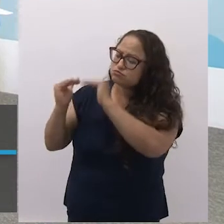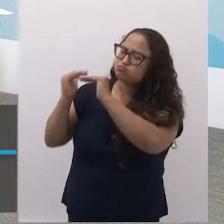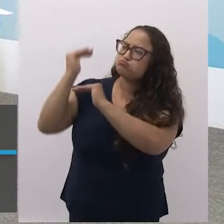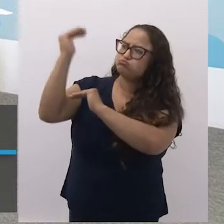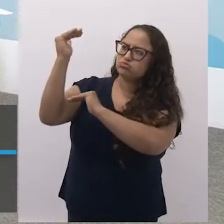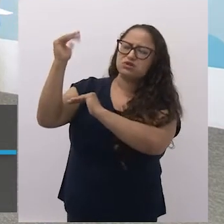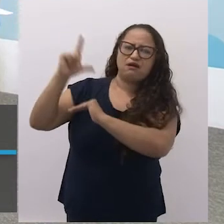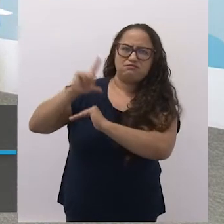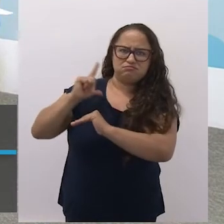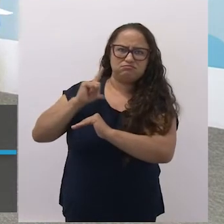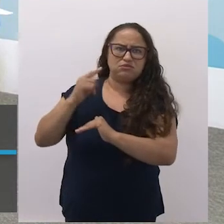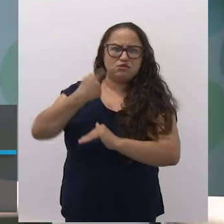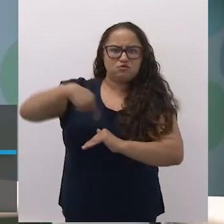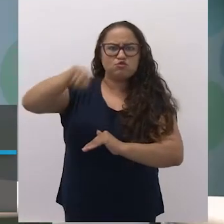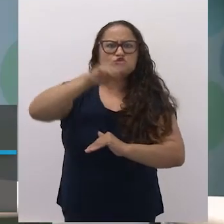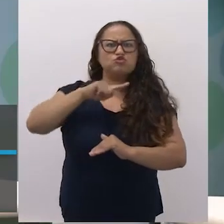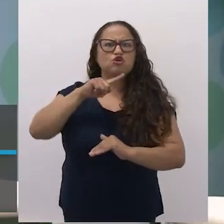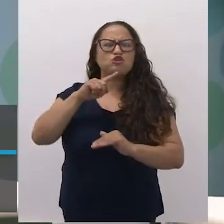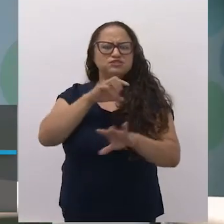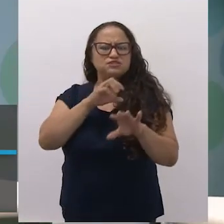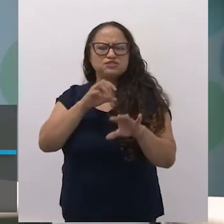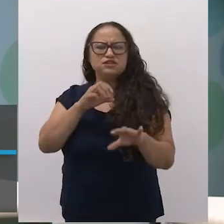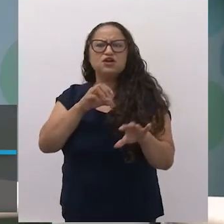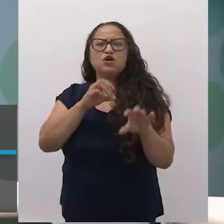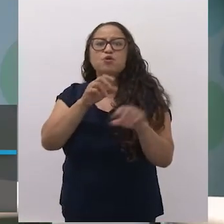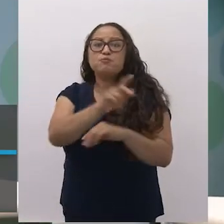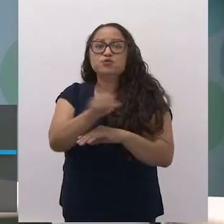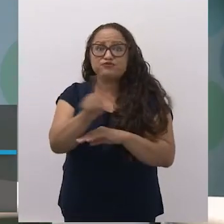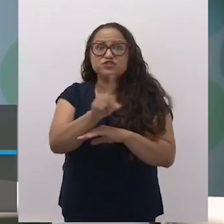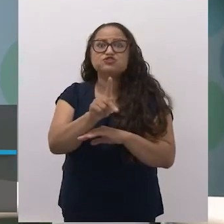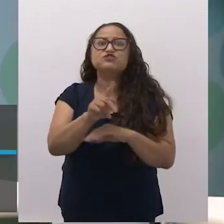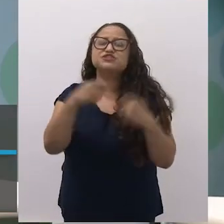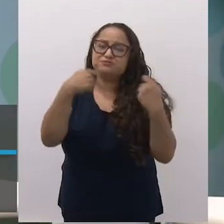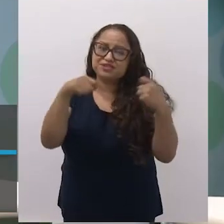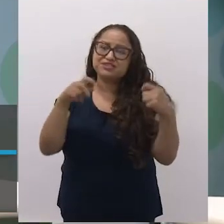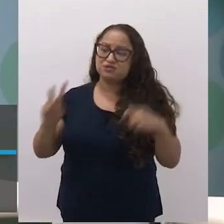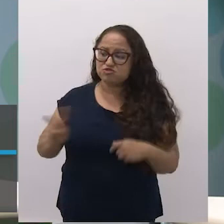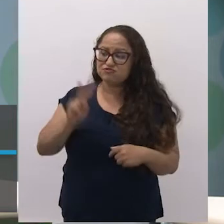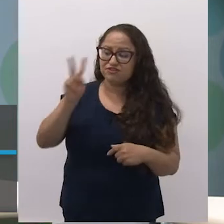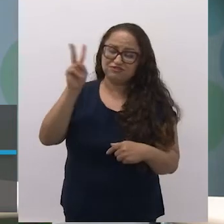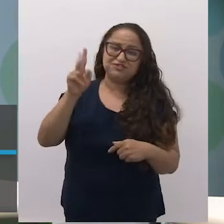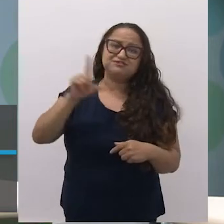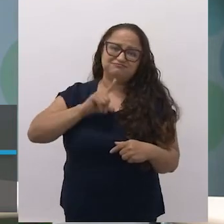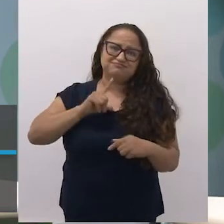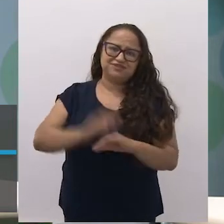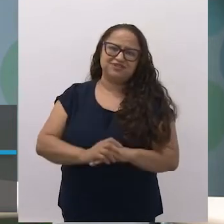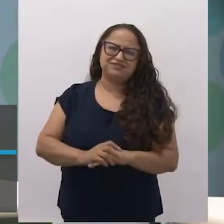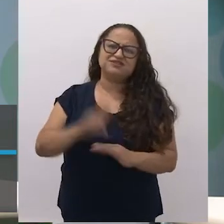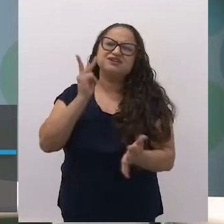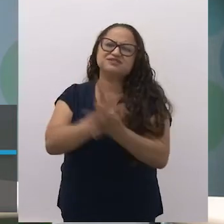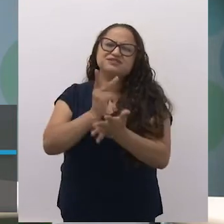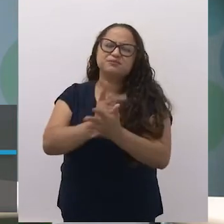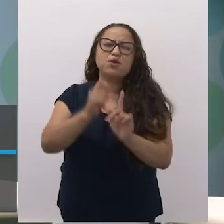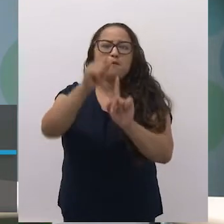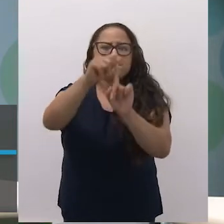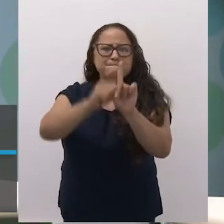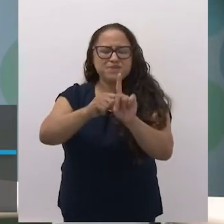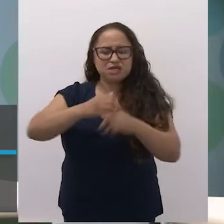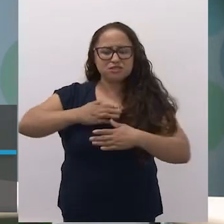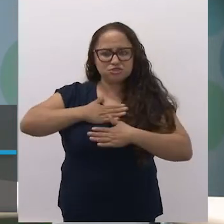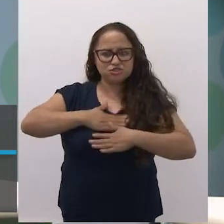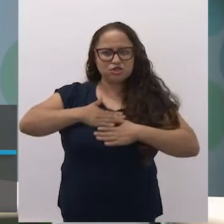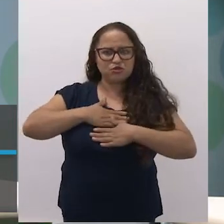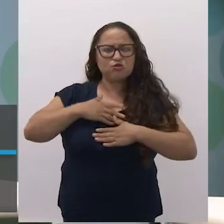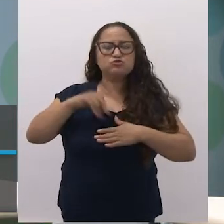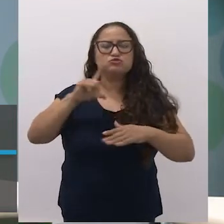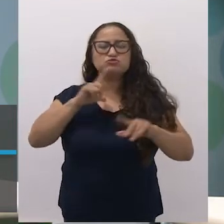enquanto educadores, nós valorizamos do nosso estudante, né? Está desde o início do mês de agosto, tendo